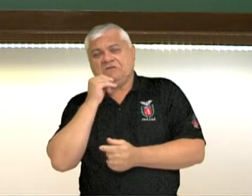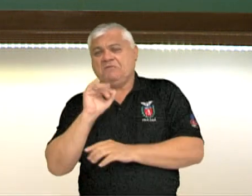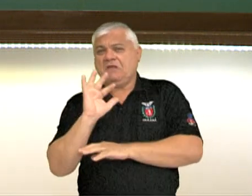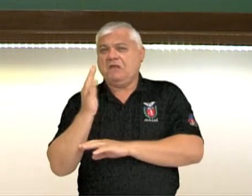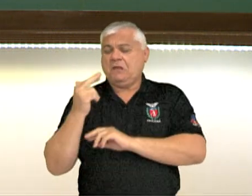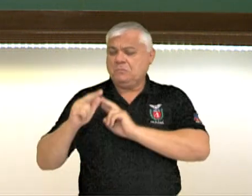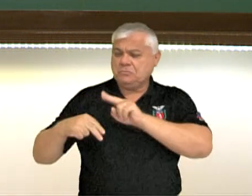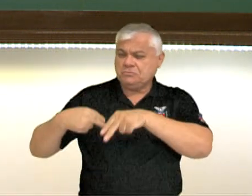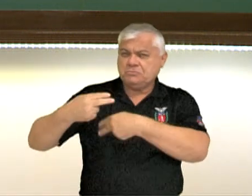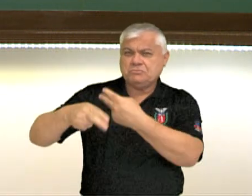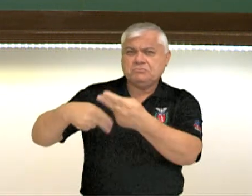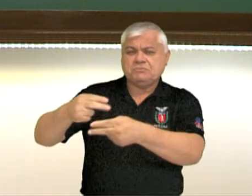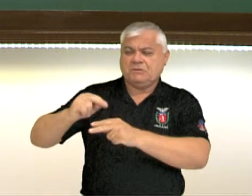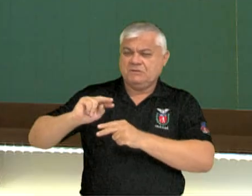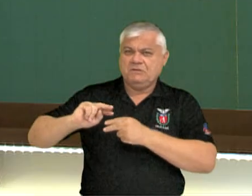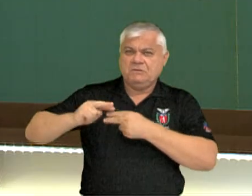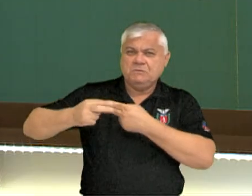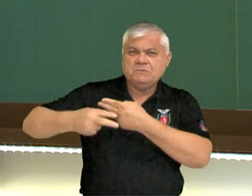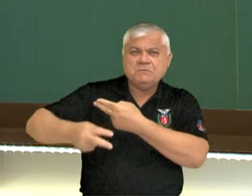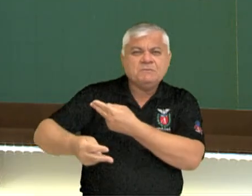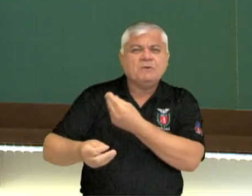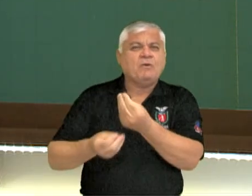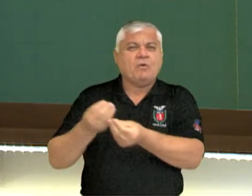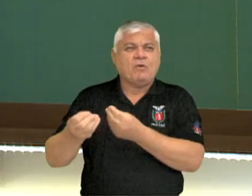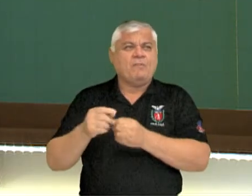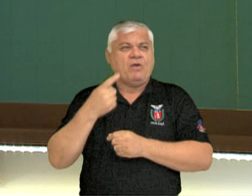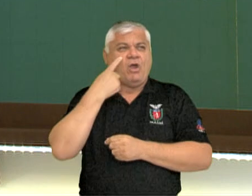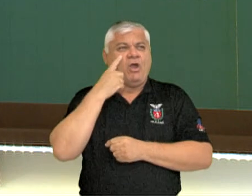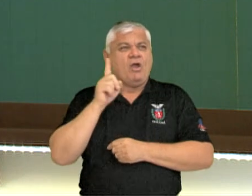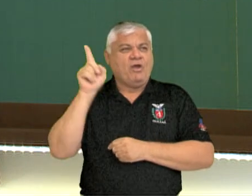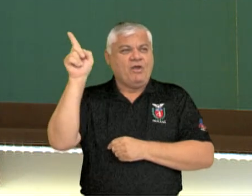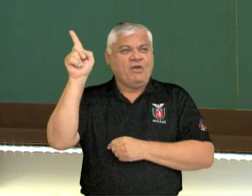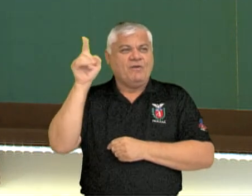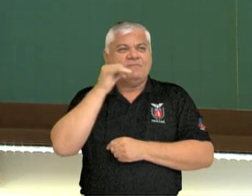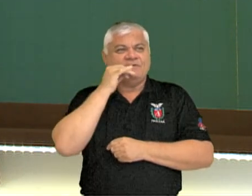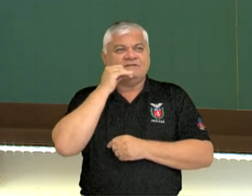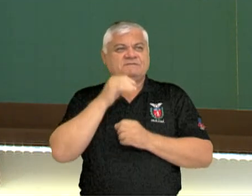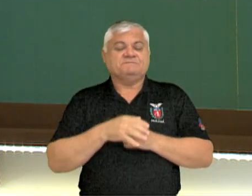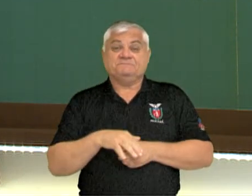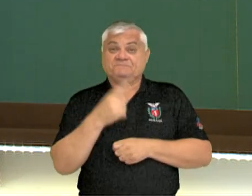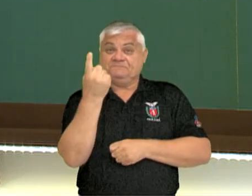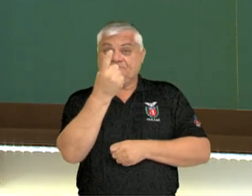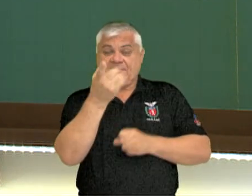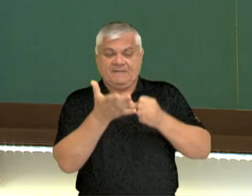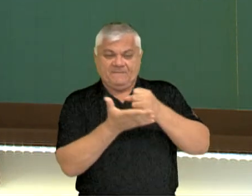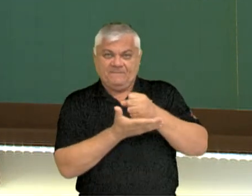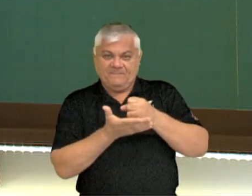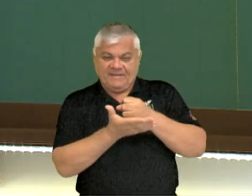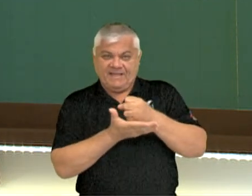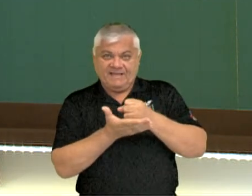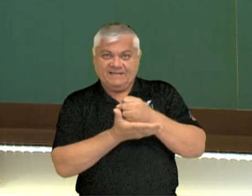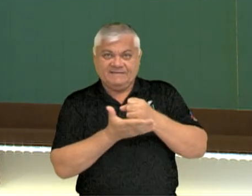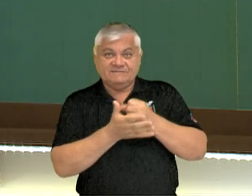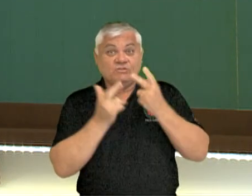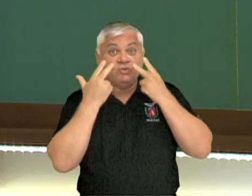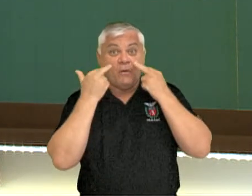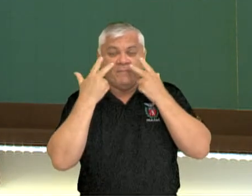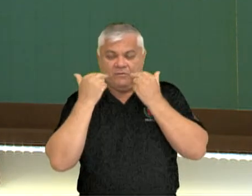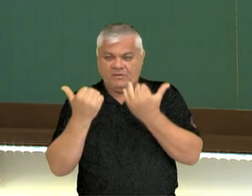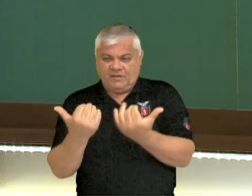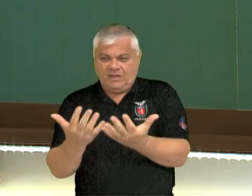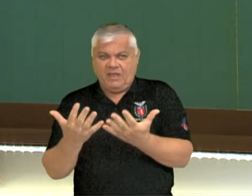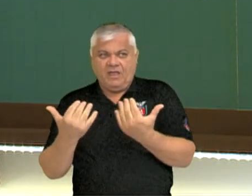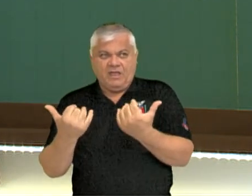árvores filogênicas. A gente tem aqui nessa árvore, então, o ancestral comum, que é as algas, né? Que